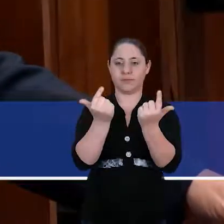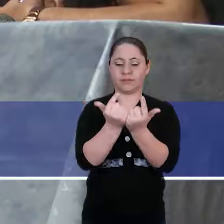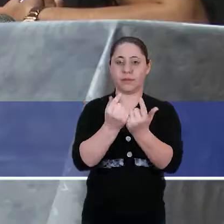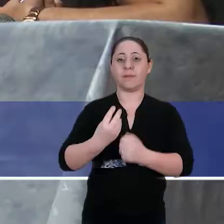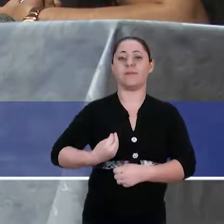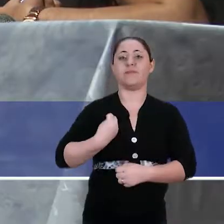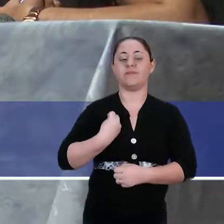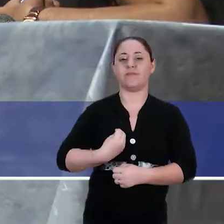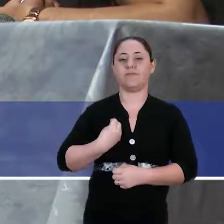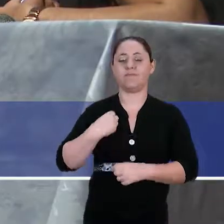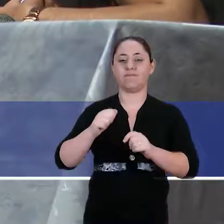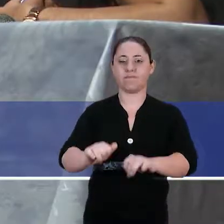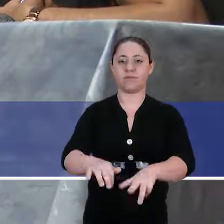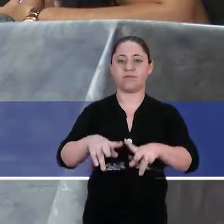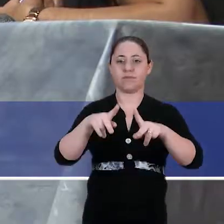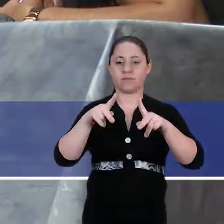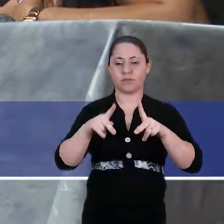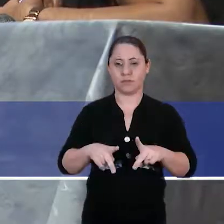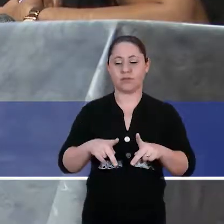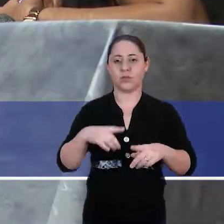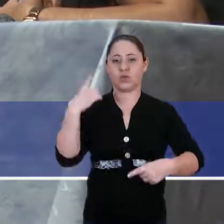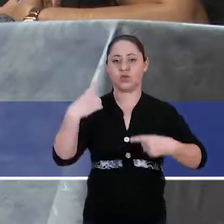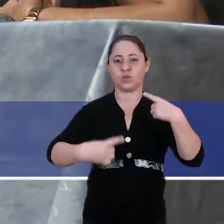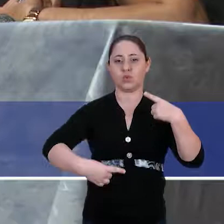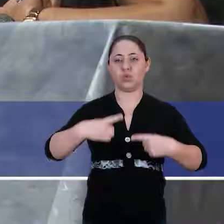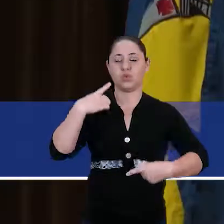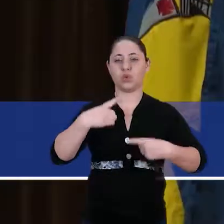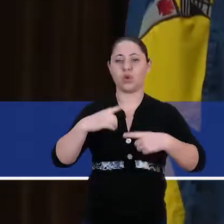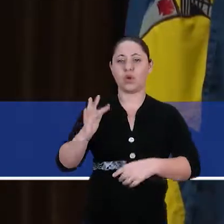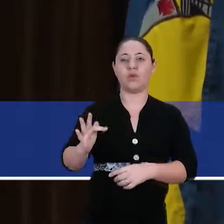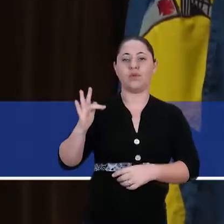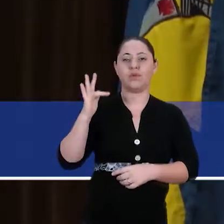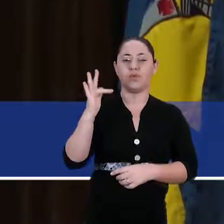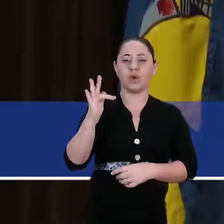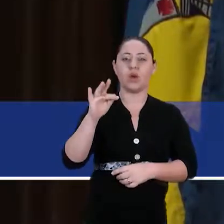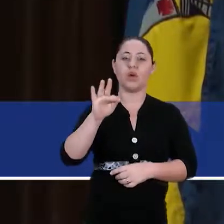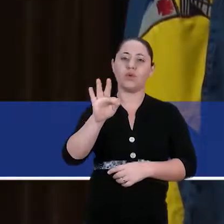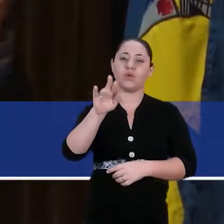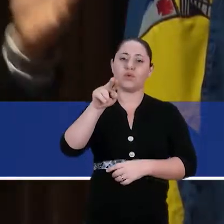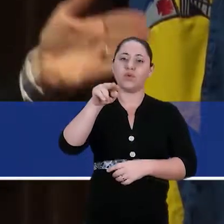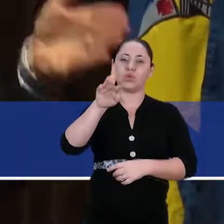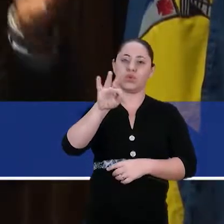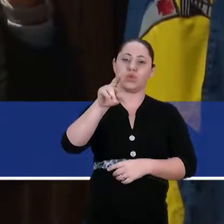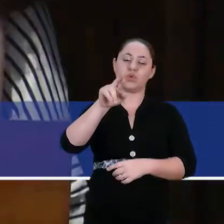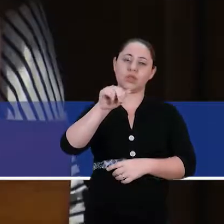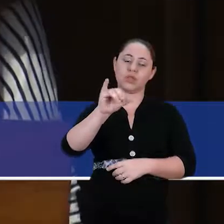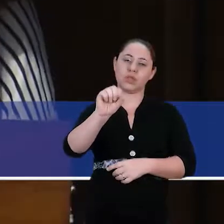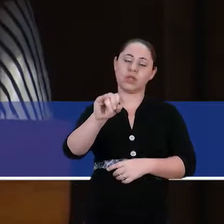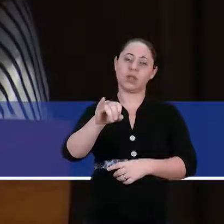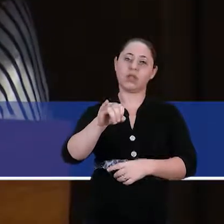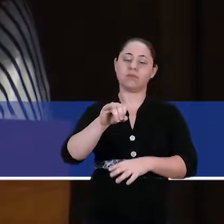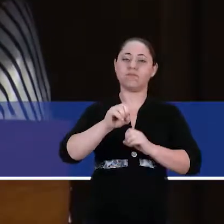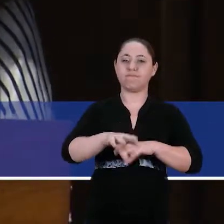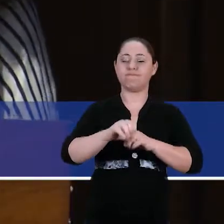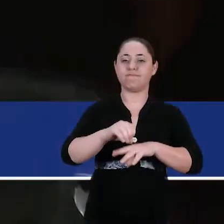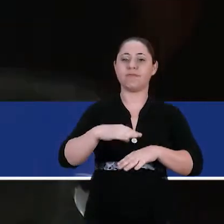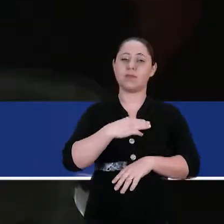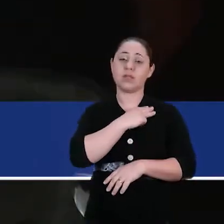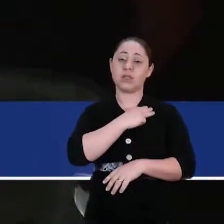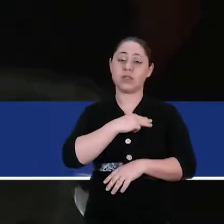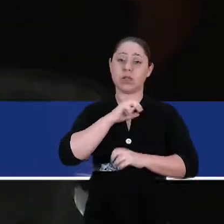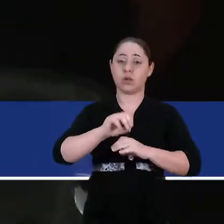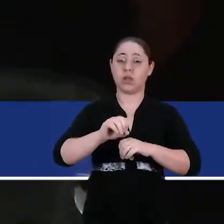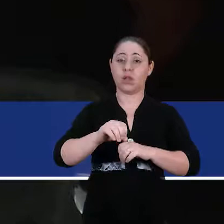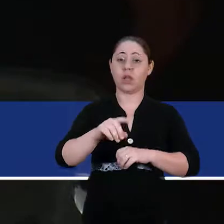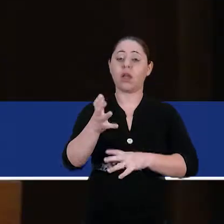Leis, participou de uma audiência pública para discutir o Futurice, o programa lançado pelo Ministério da Educação,